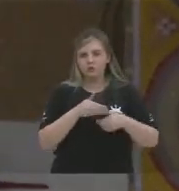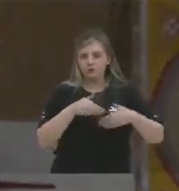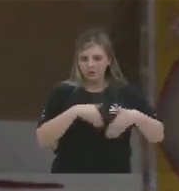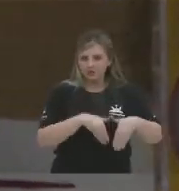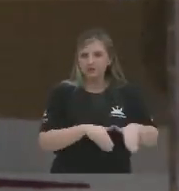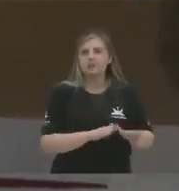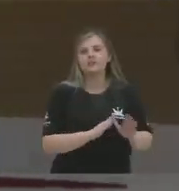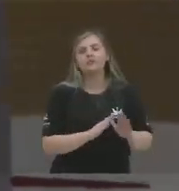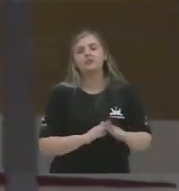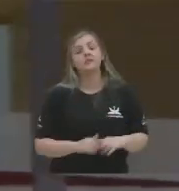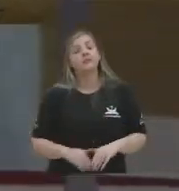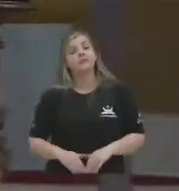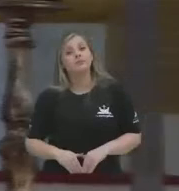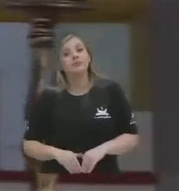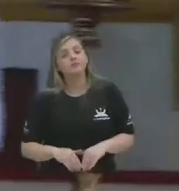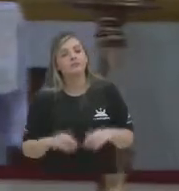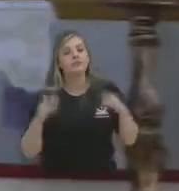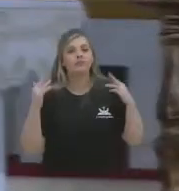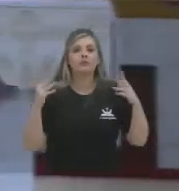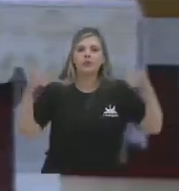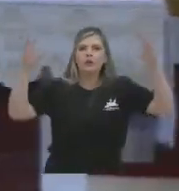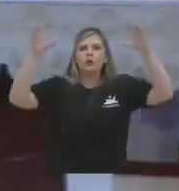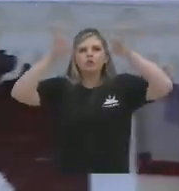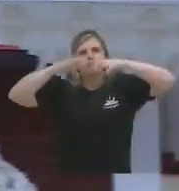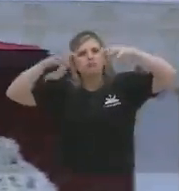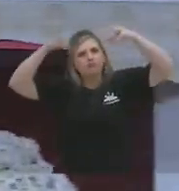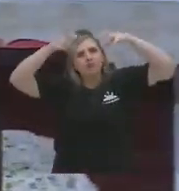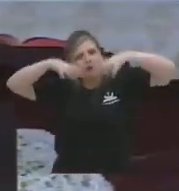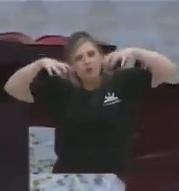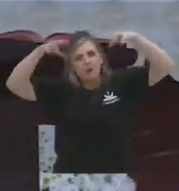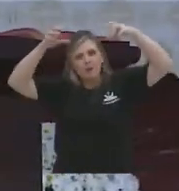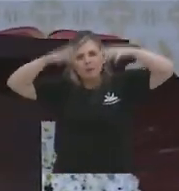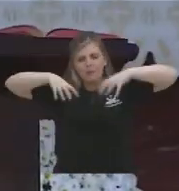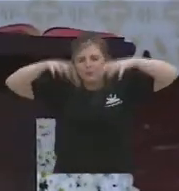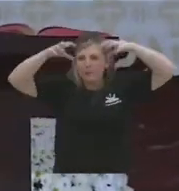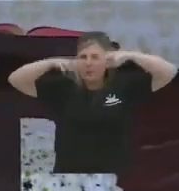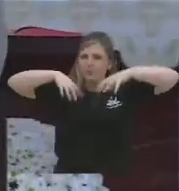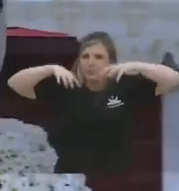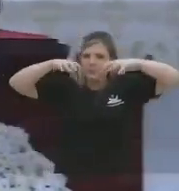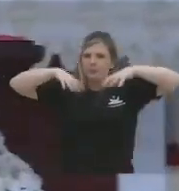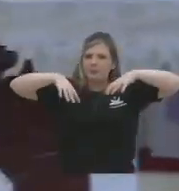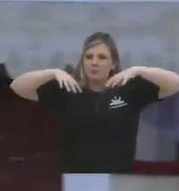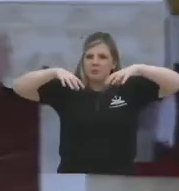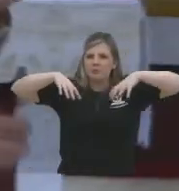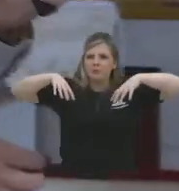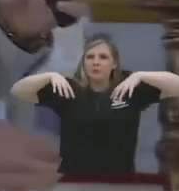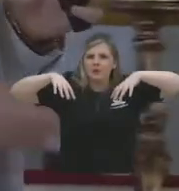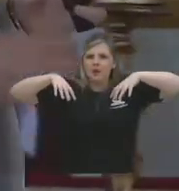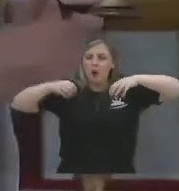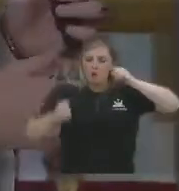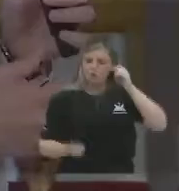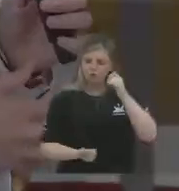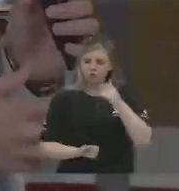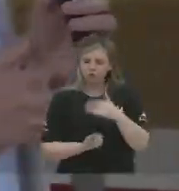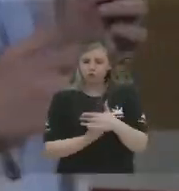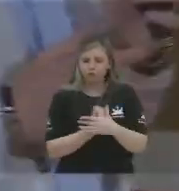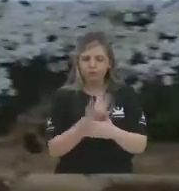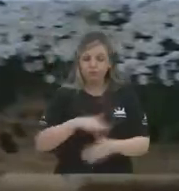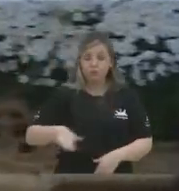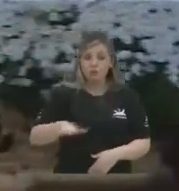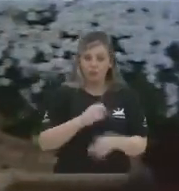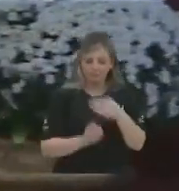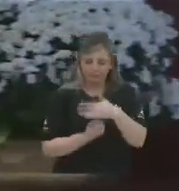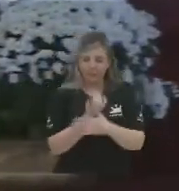Como a chuva cai e não passa sem dar vida ao chão, quero